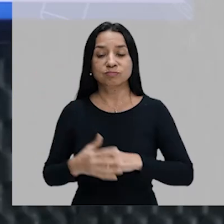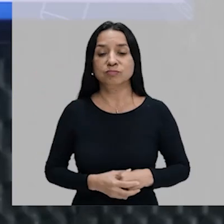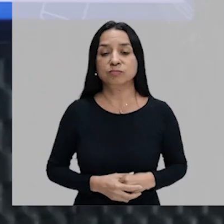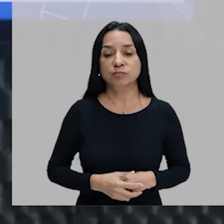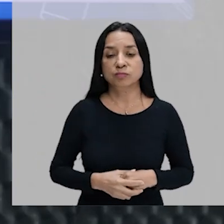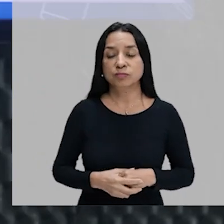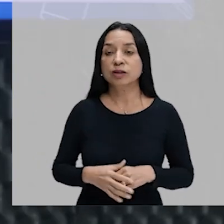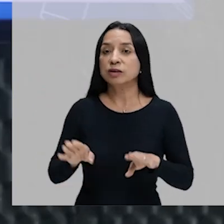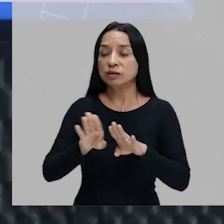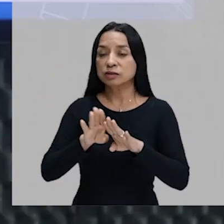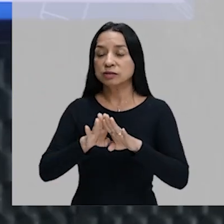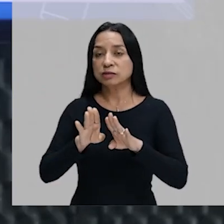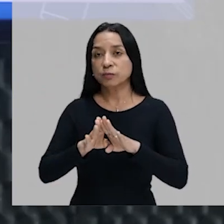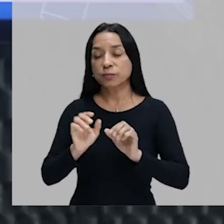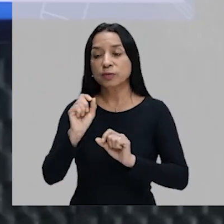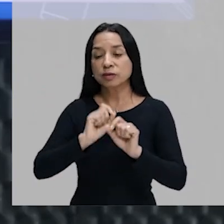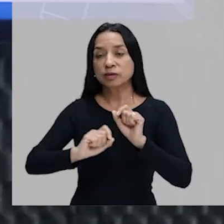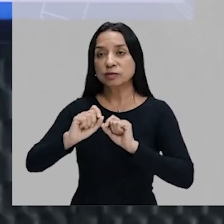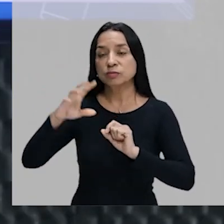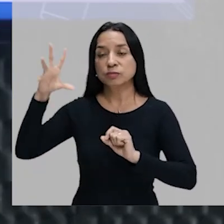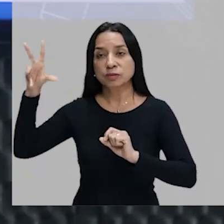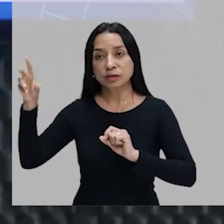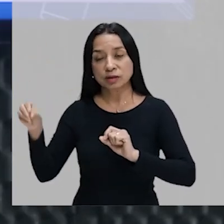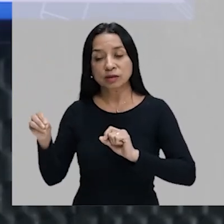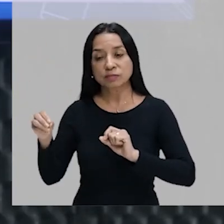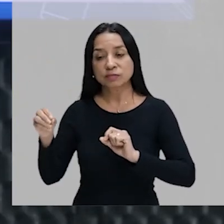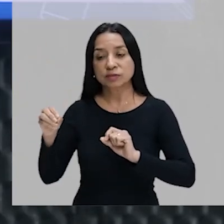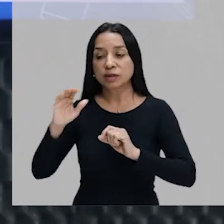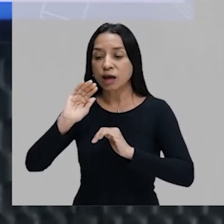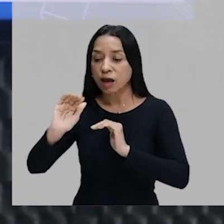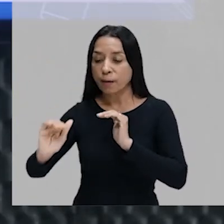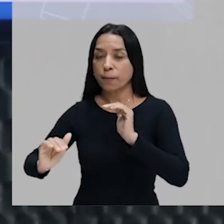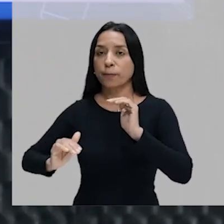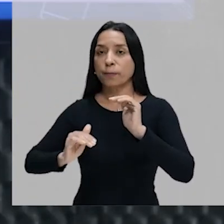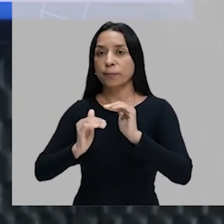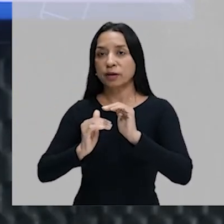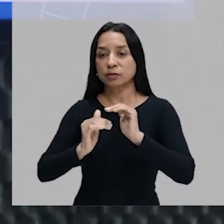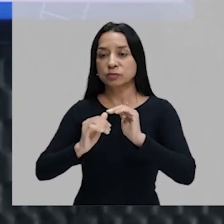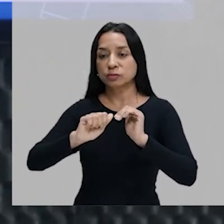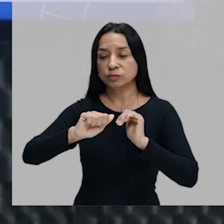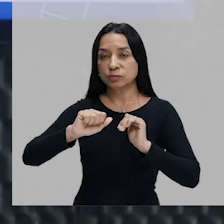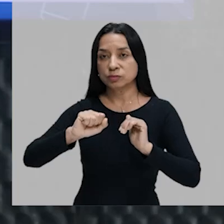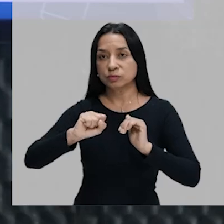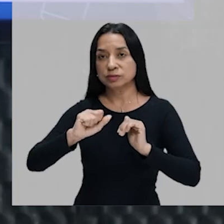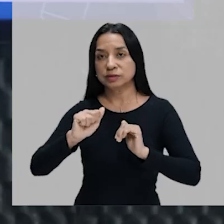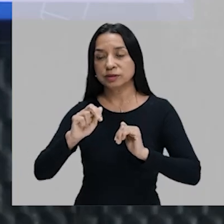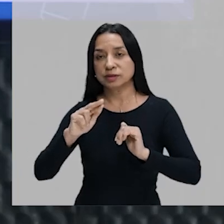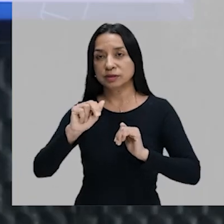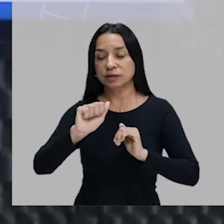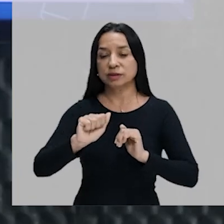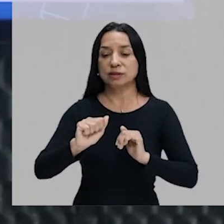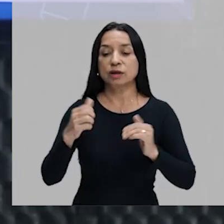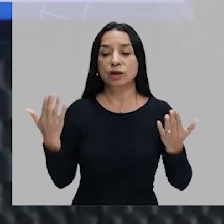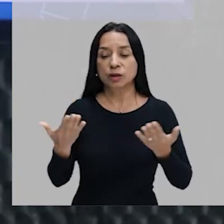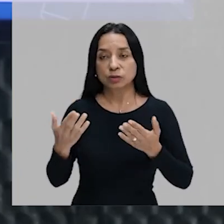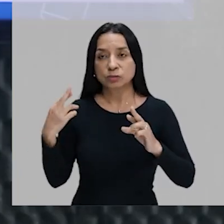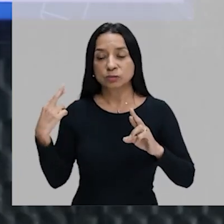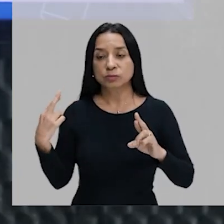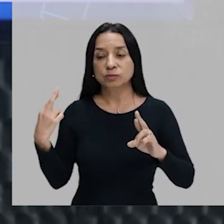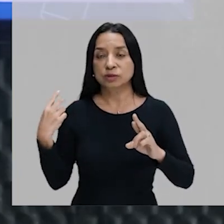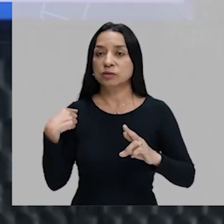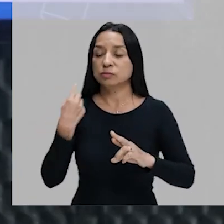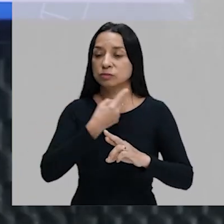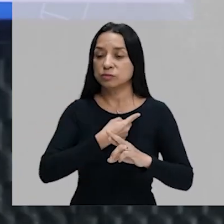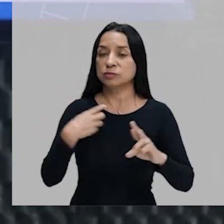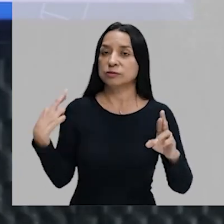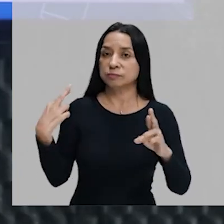Saara, a África subsaariana. E a nossa referência na aula de hoje sobre essa